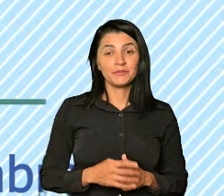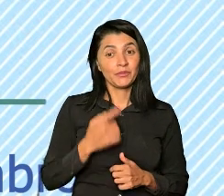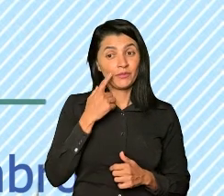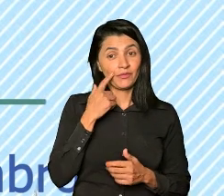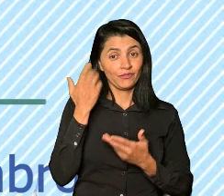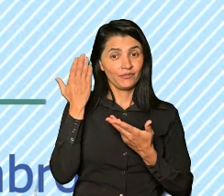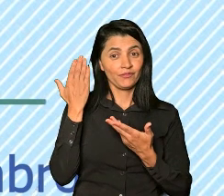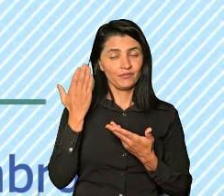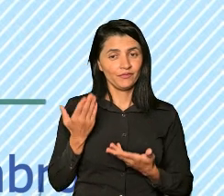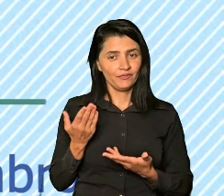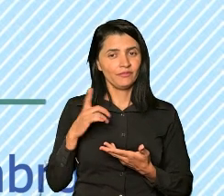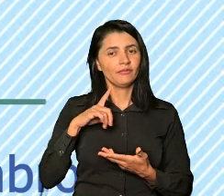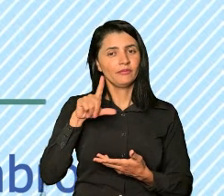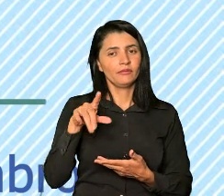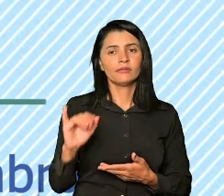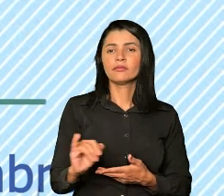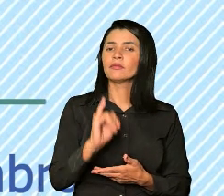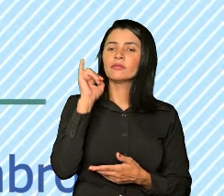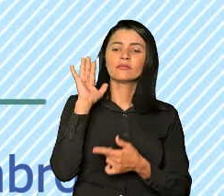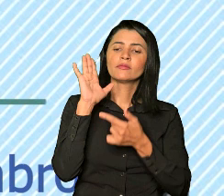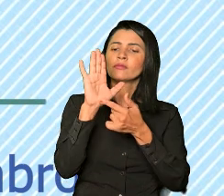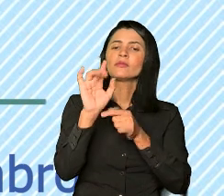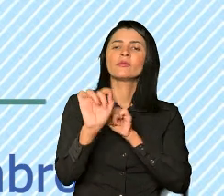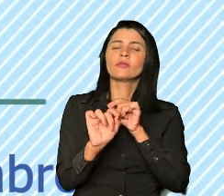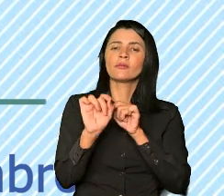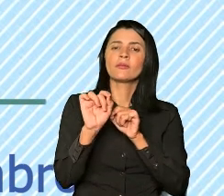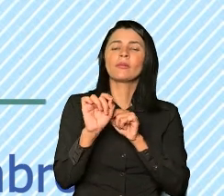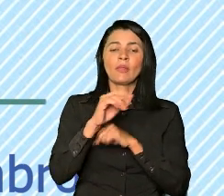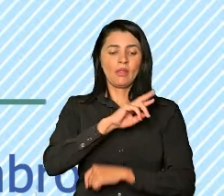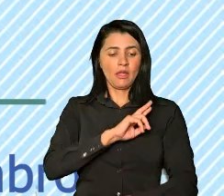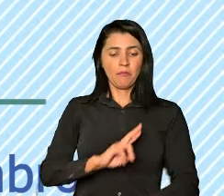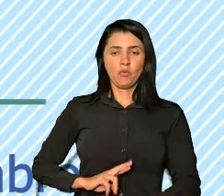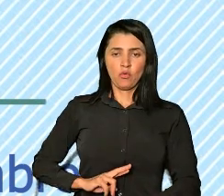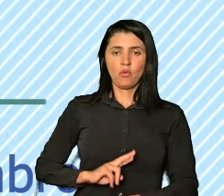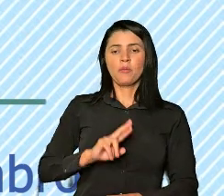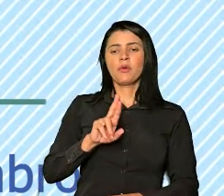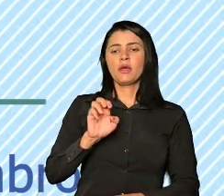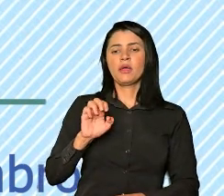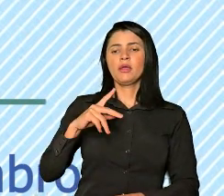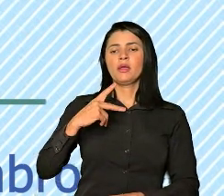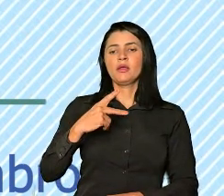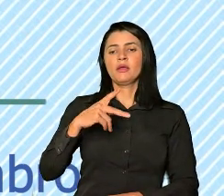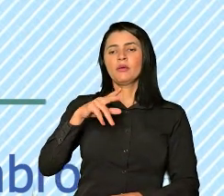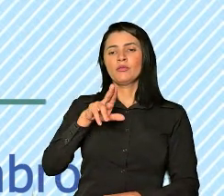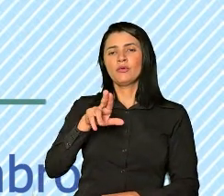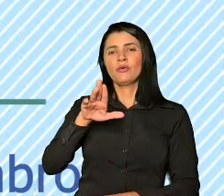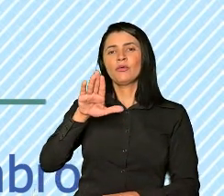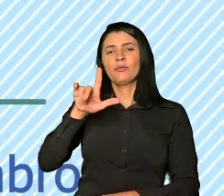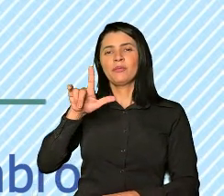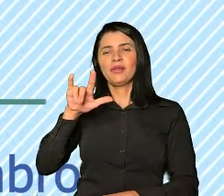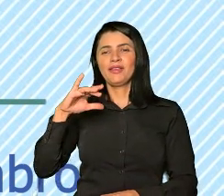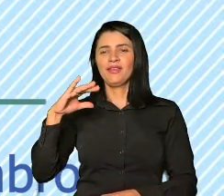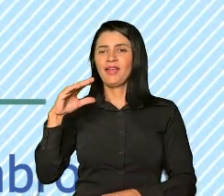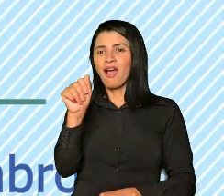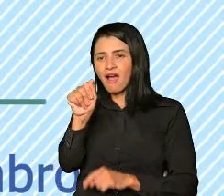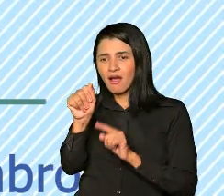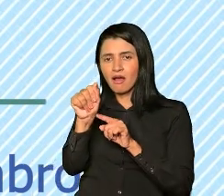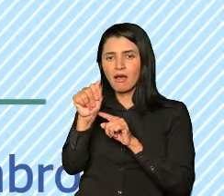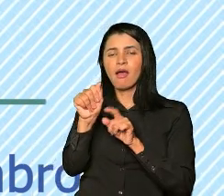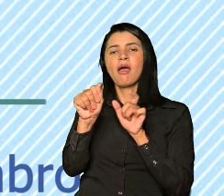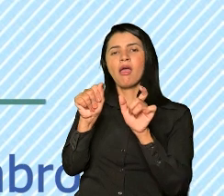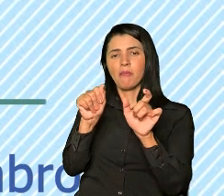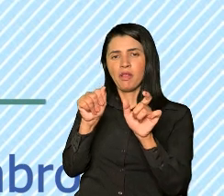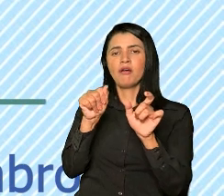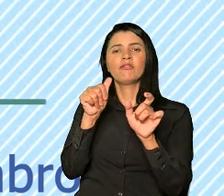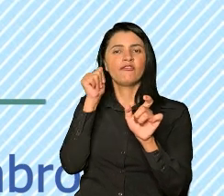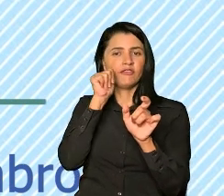Ora, é importante destacar que a república é um vocábulo feminino. Eu sempre falo muito isso, da república é um vocábulo feminino. Mas durante